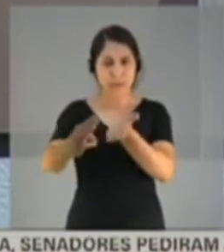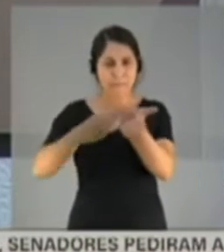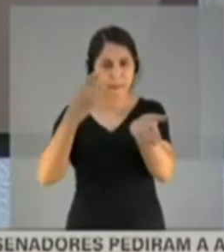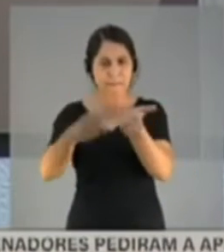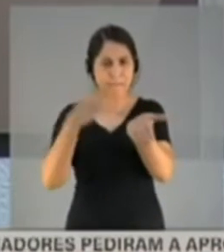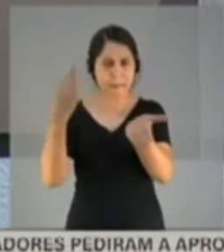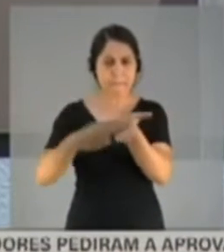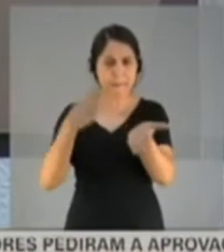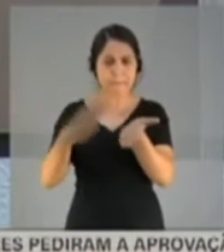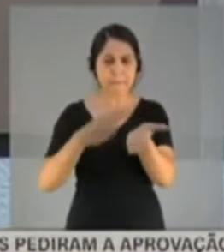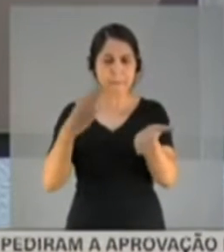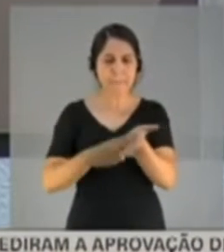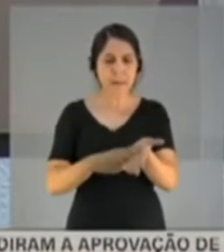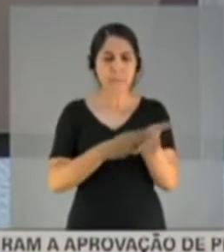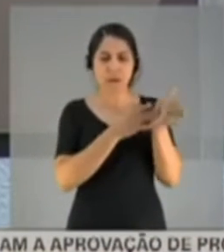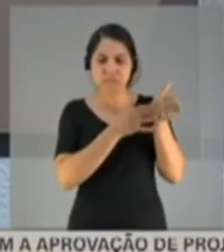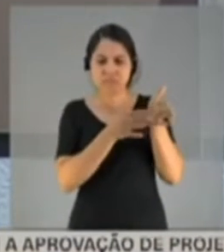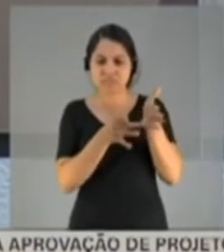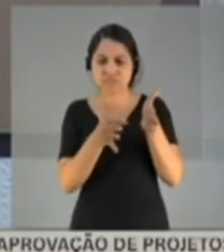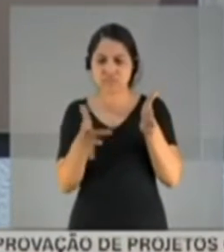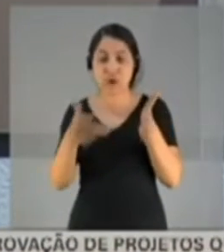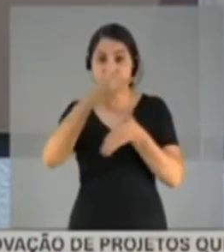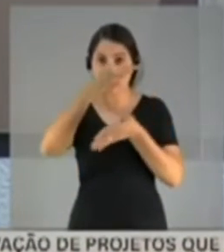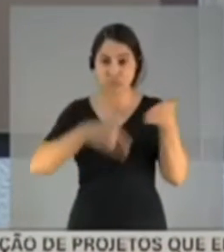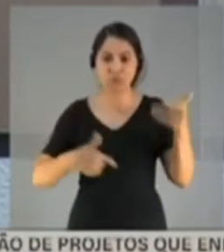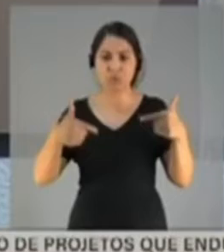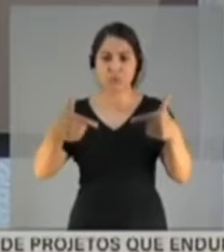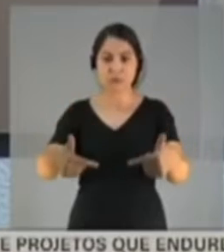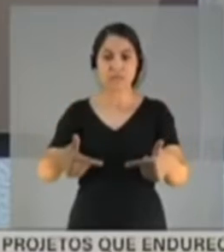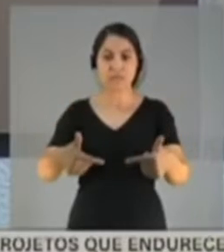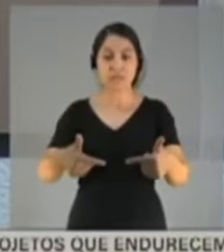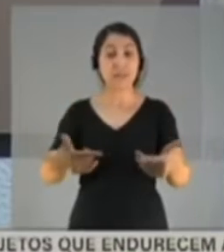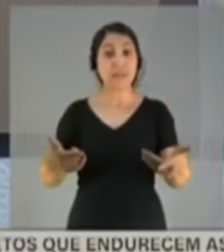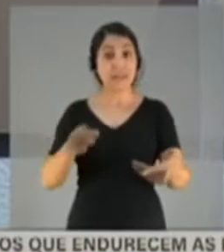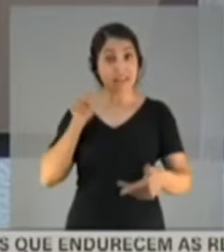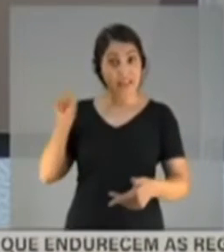dia para ainda dar provimento no documento, errado.